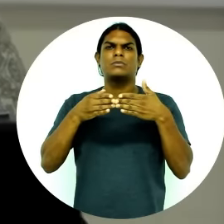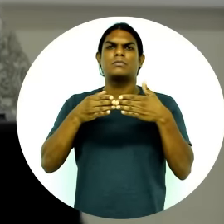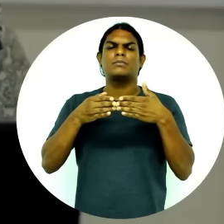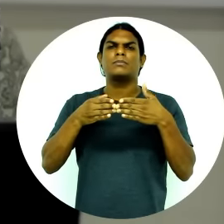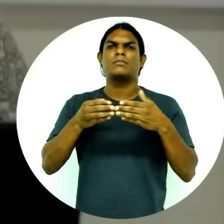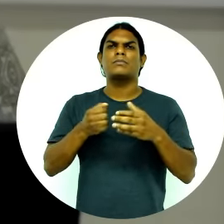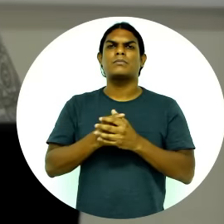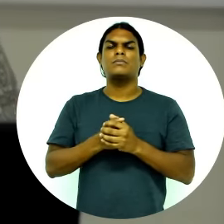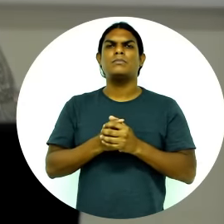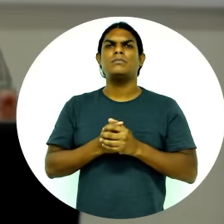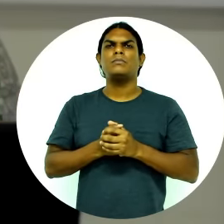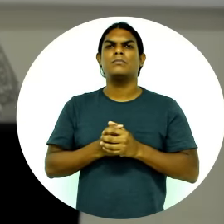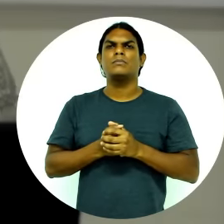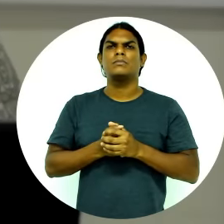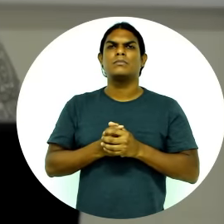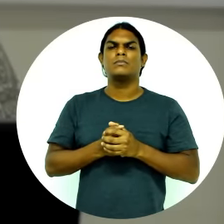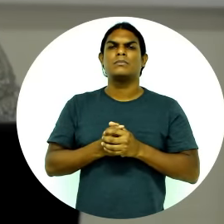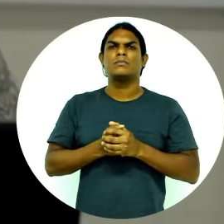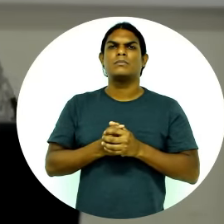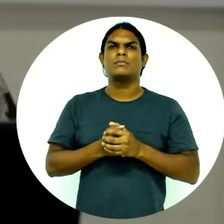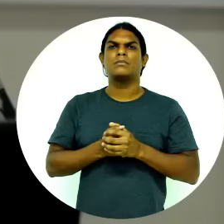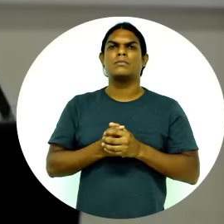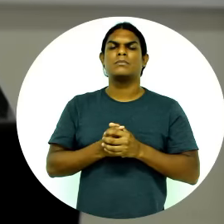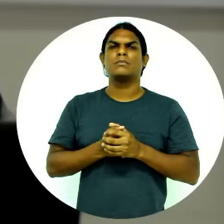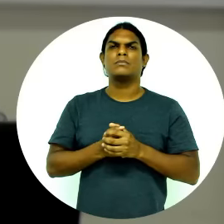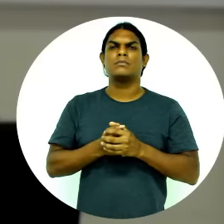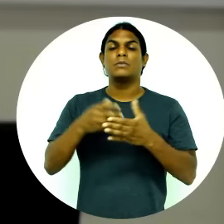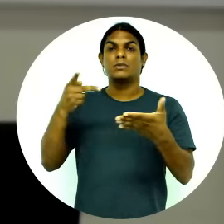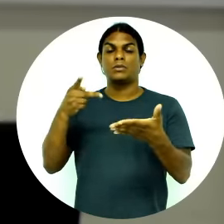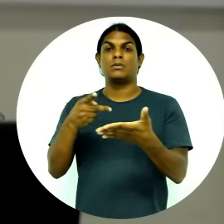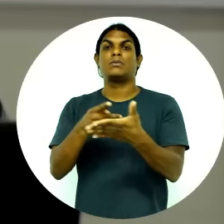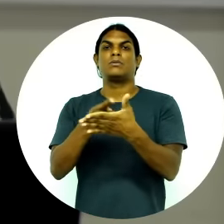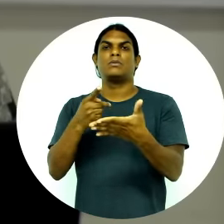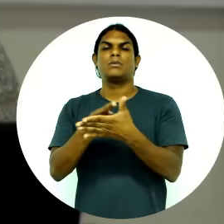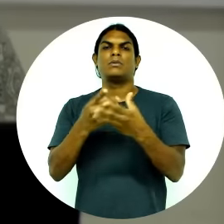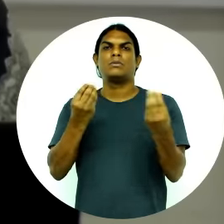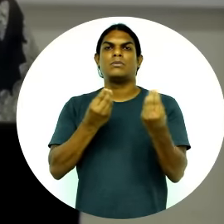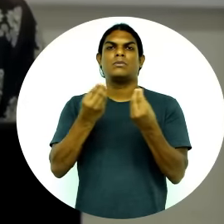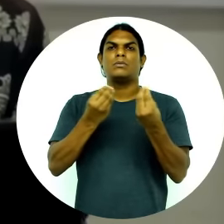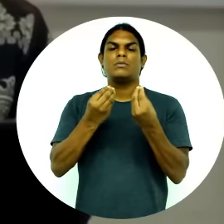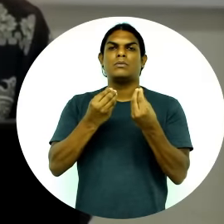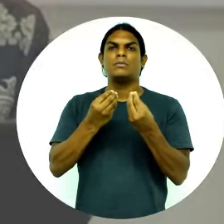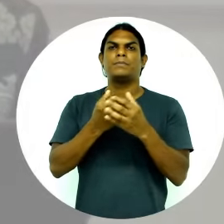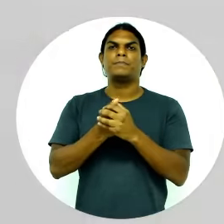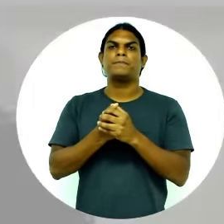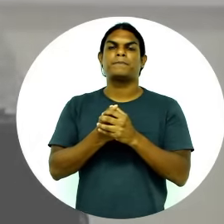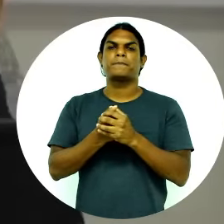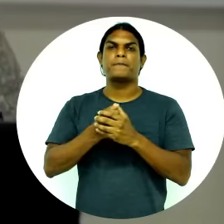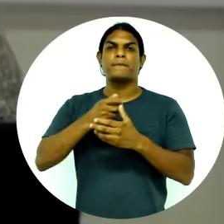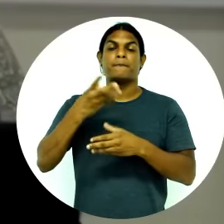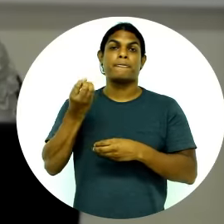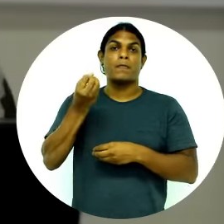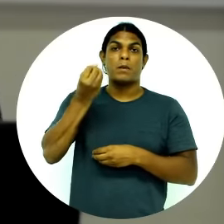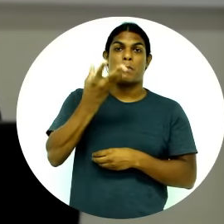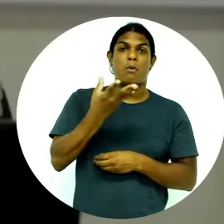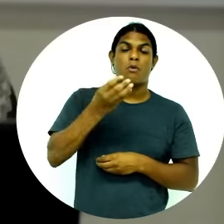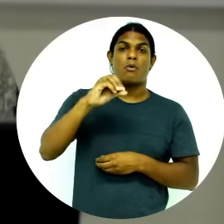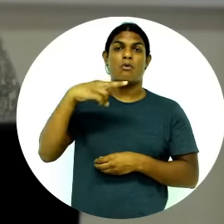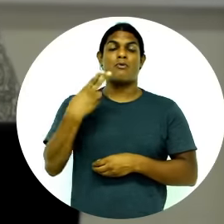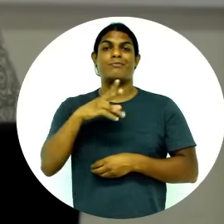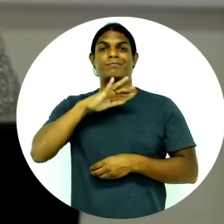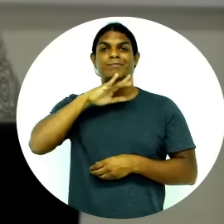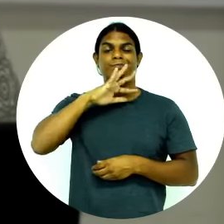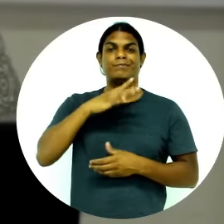focaliza as exceções. As exceções são vistas como os pontos positivos e os pontos negativos.